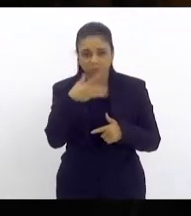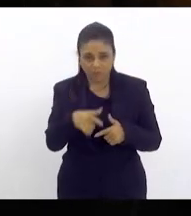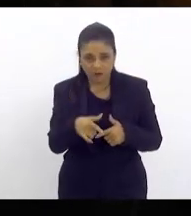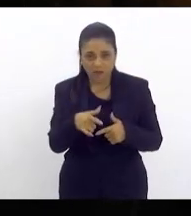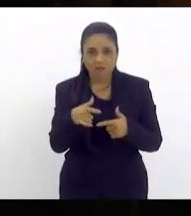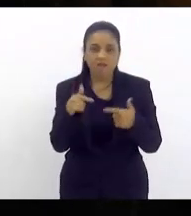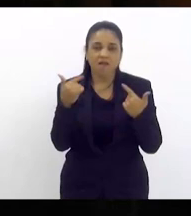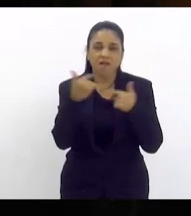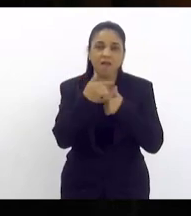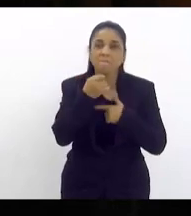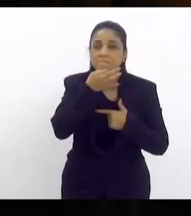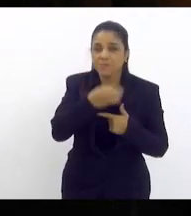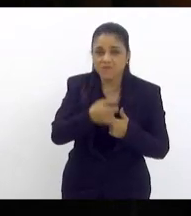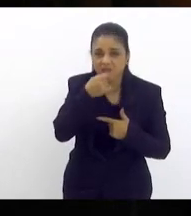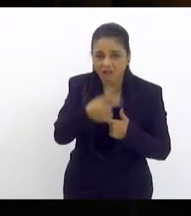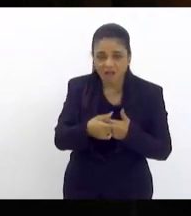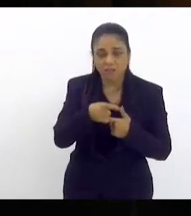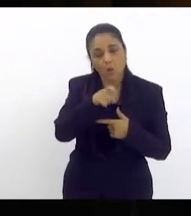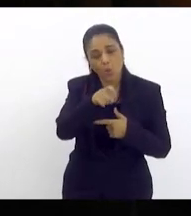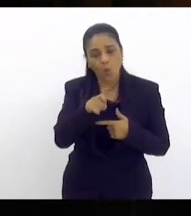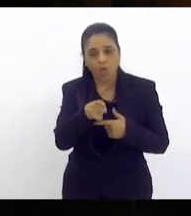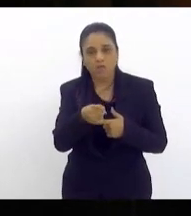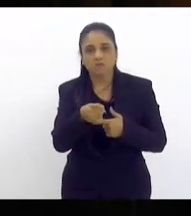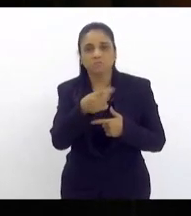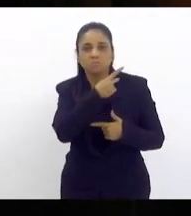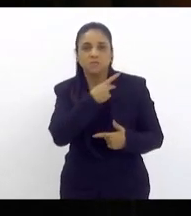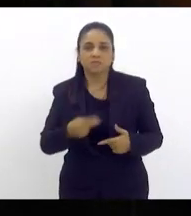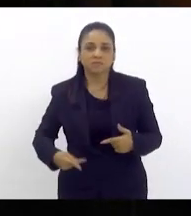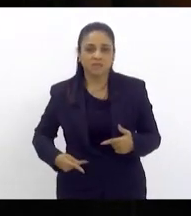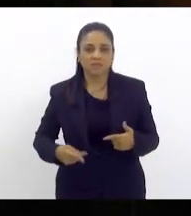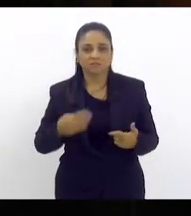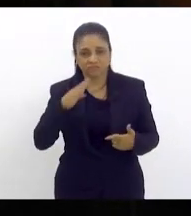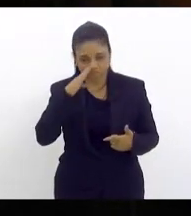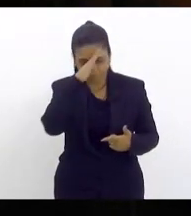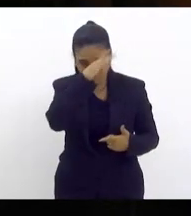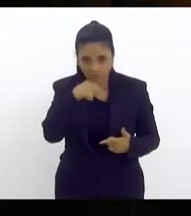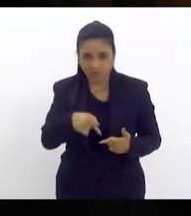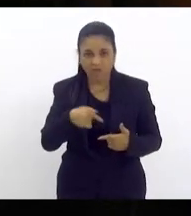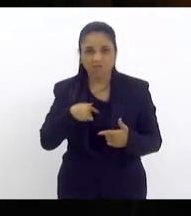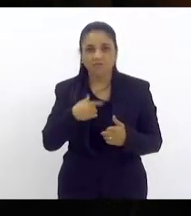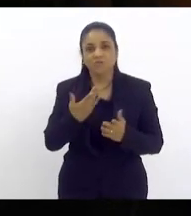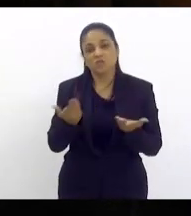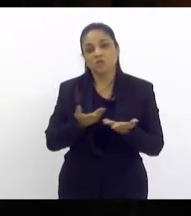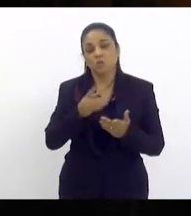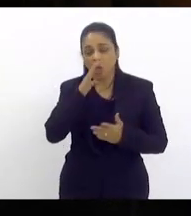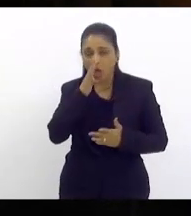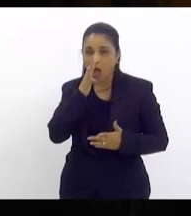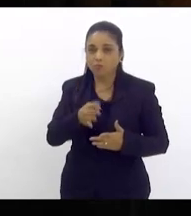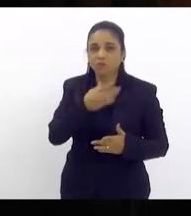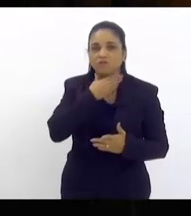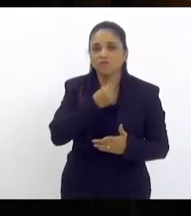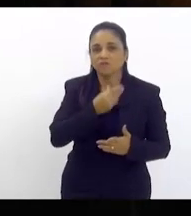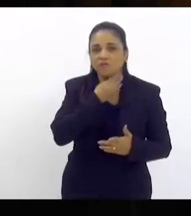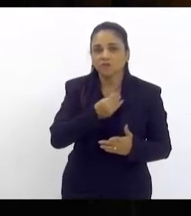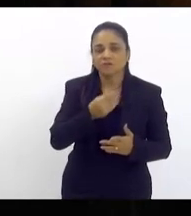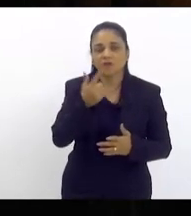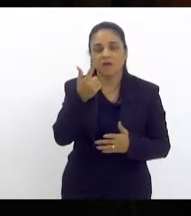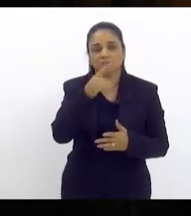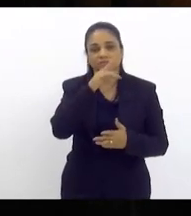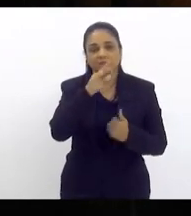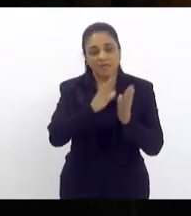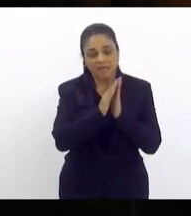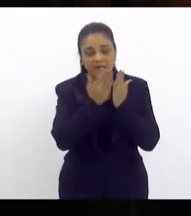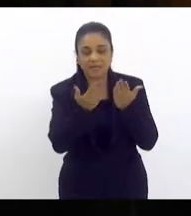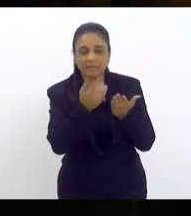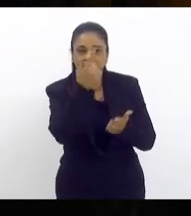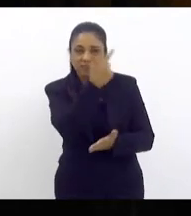mesmo ex-presidente da República que hoje é acusado de falsiar de falsificar a